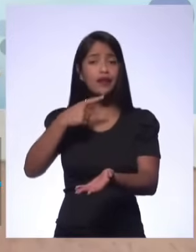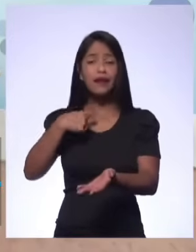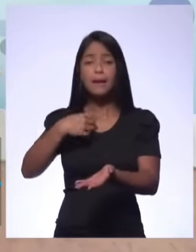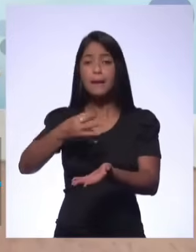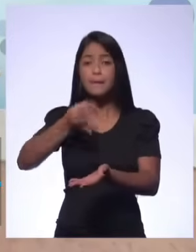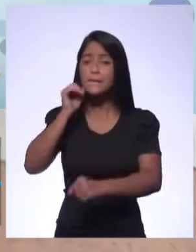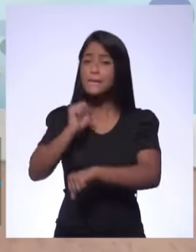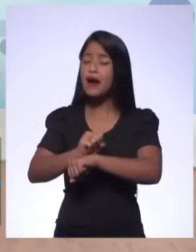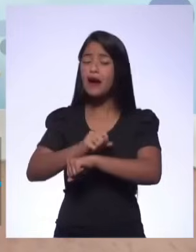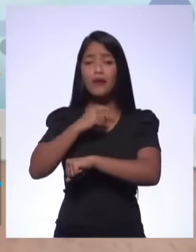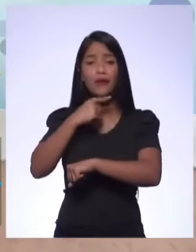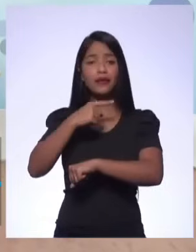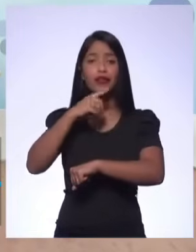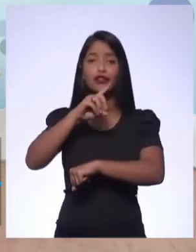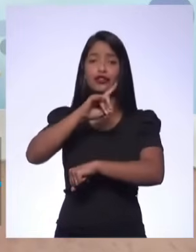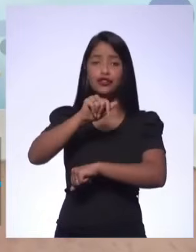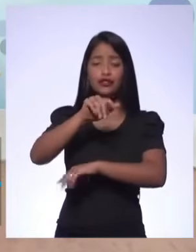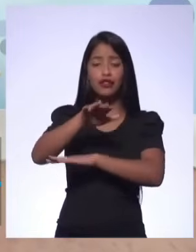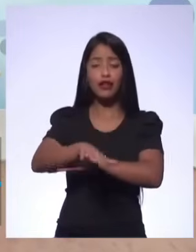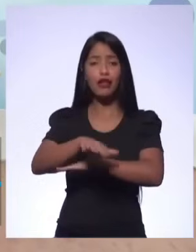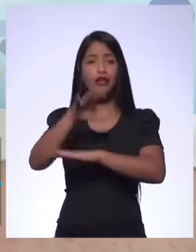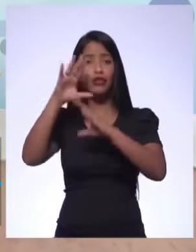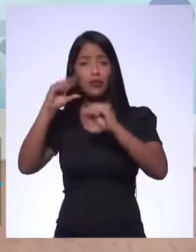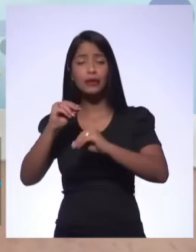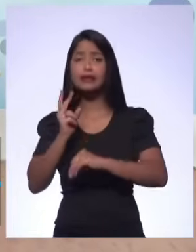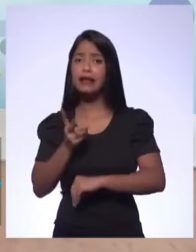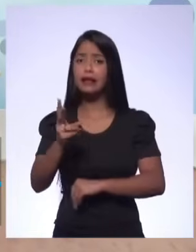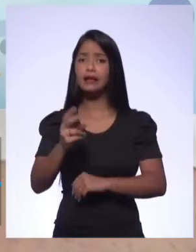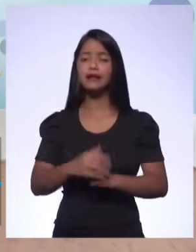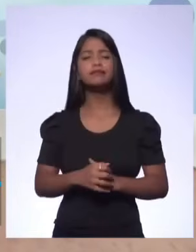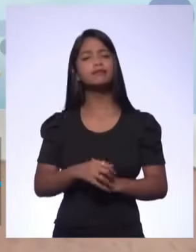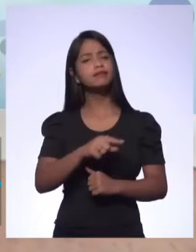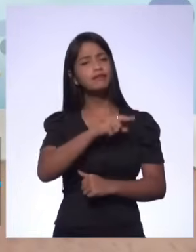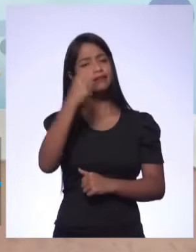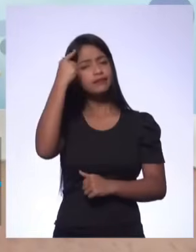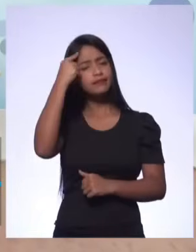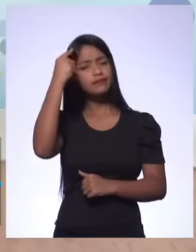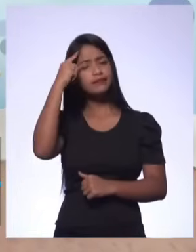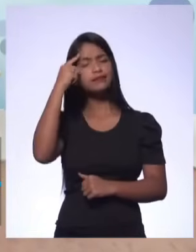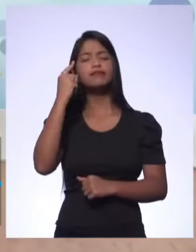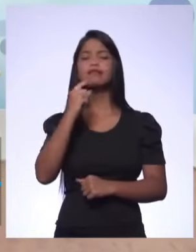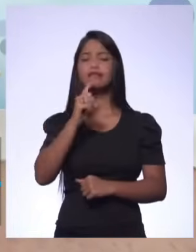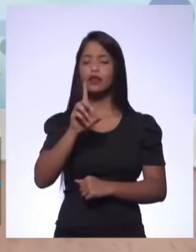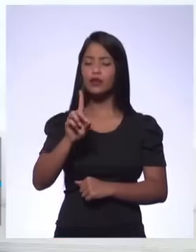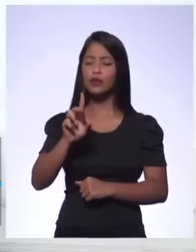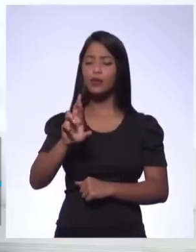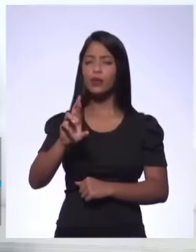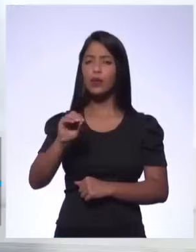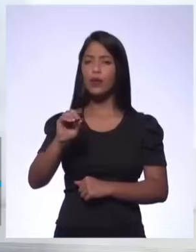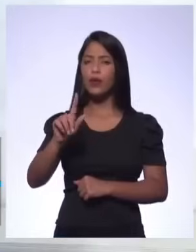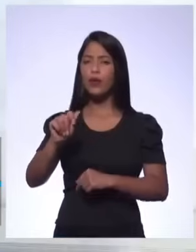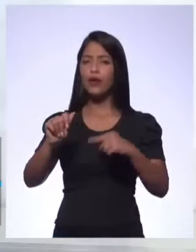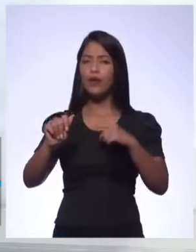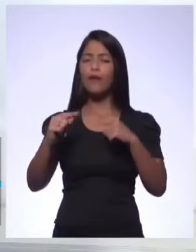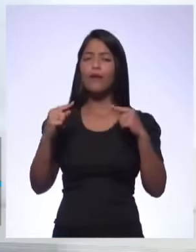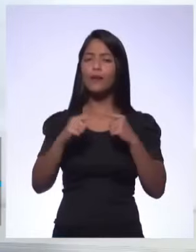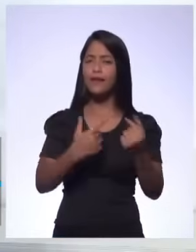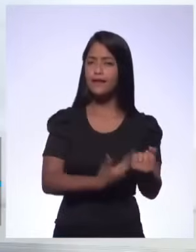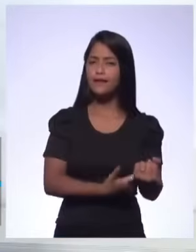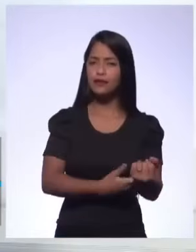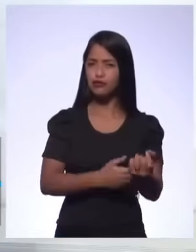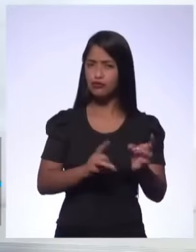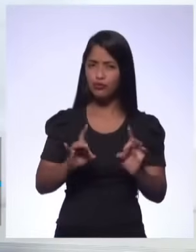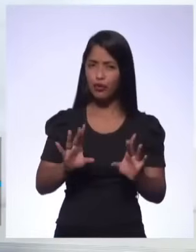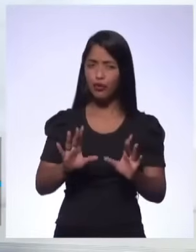noite. Então parece que droga aí tá ligado a vício, né? Mas aí a gente vai melhorar esse conceito. Vamos ver se tem mais alguma coisa.